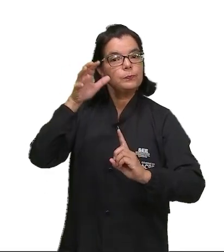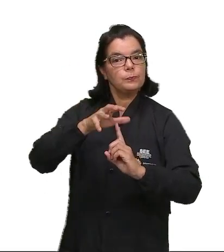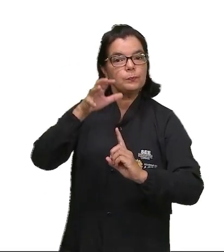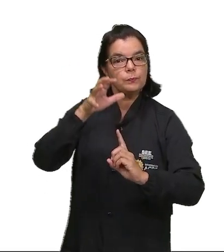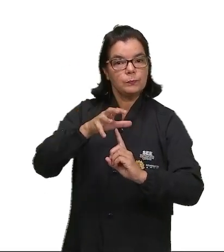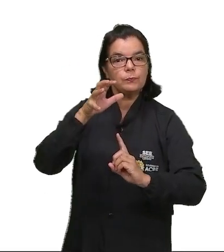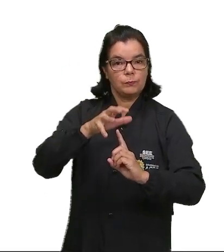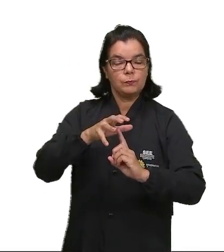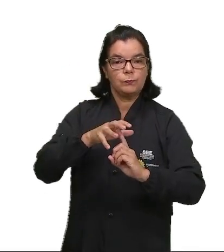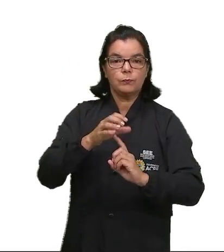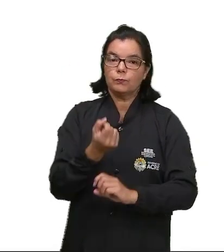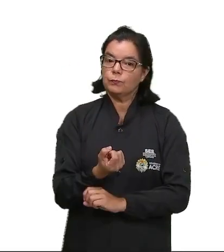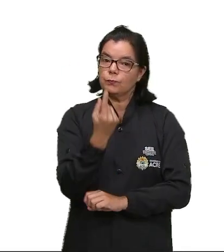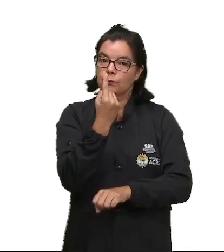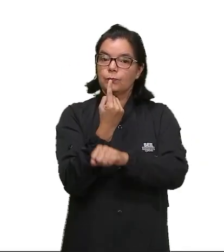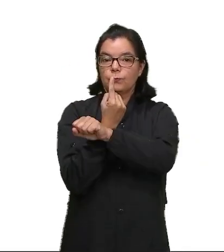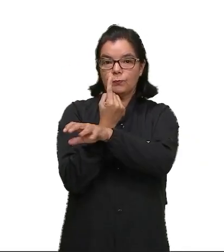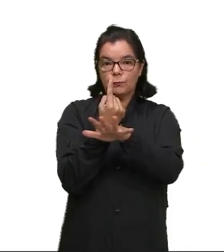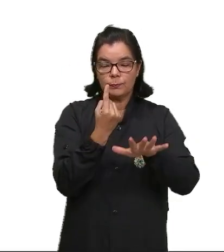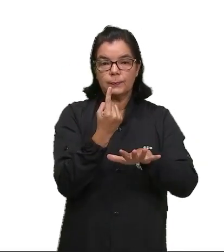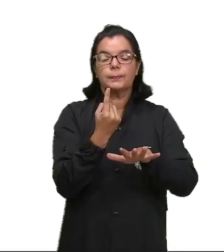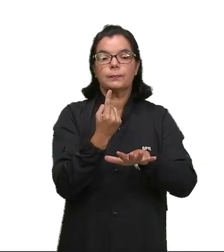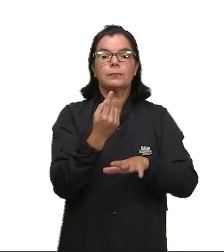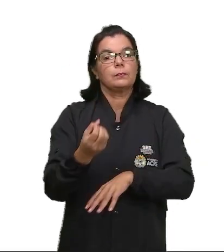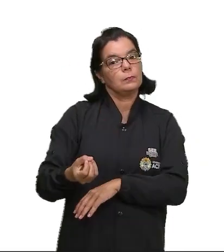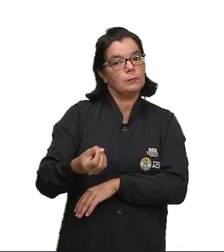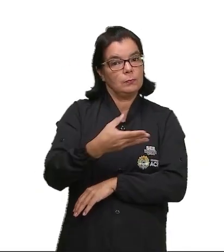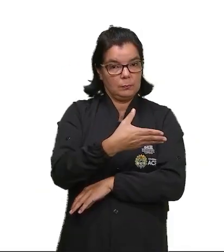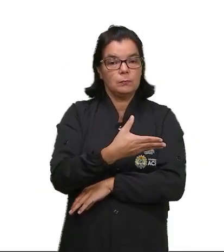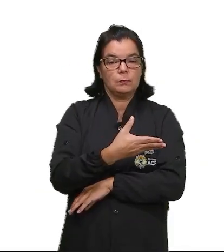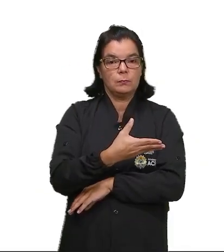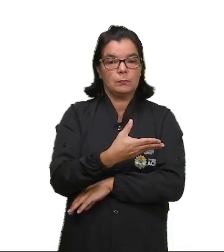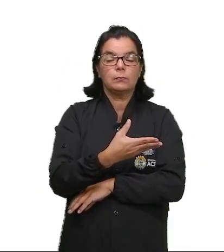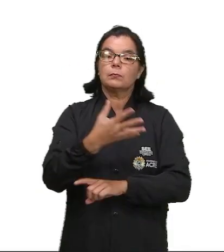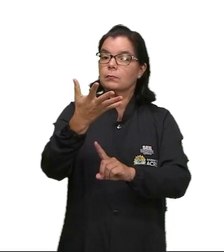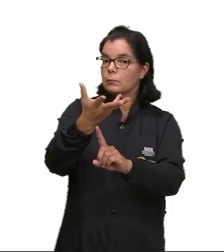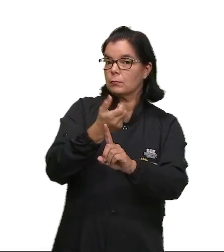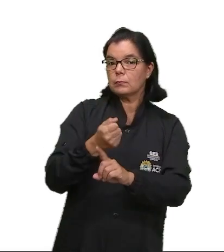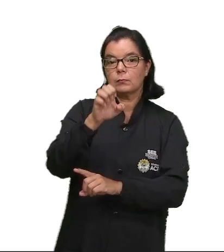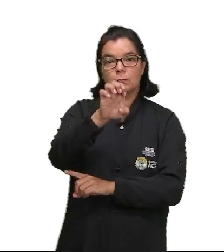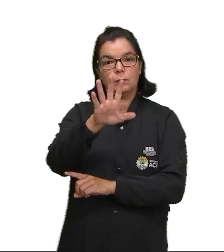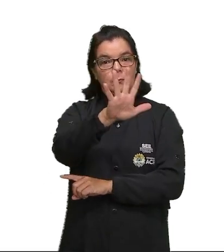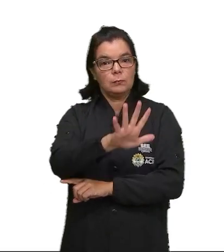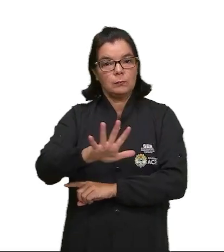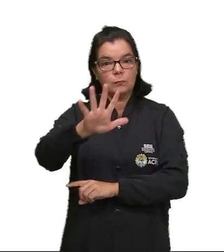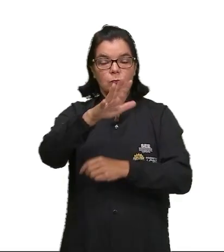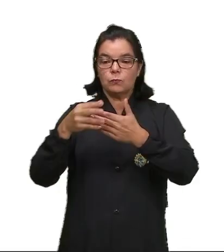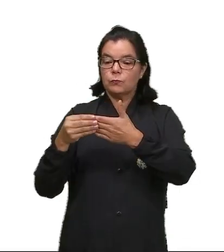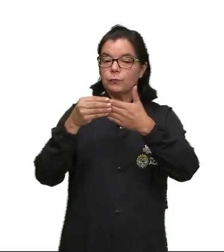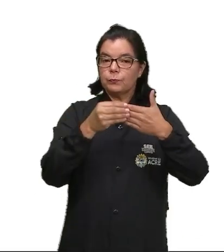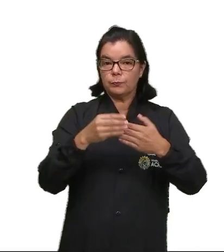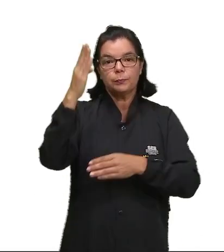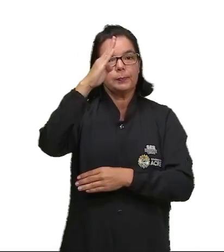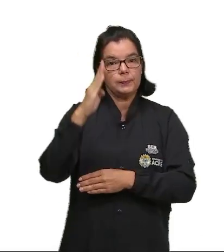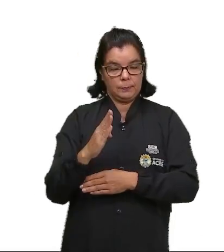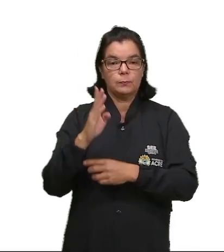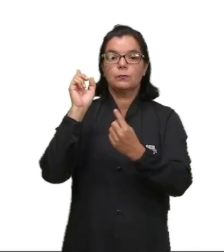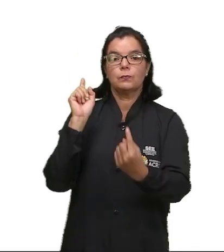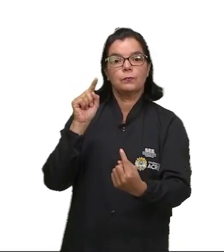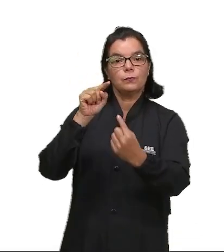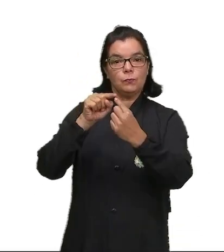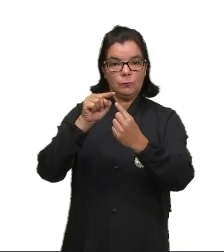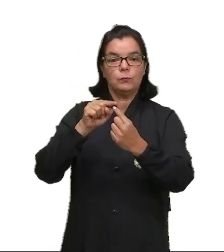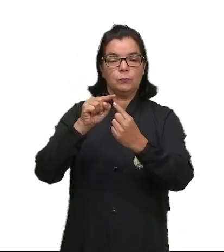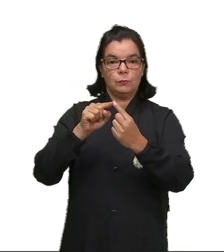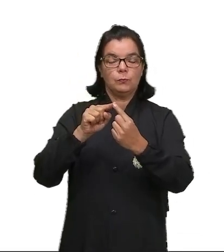pelo olhar vanguardista, né, inovador da arte europeia, traz para o Brasil, com o objetivo de quebrar as